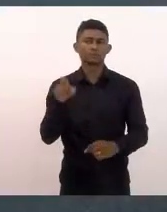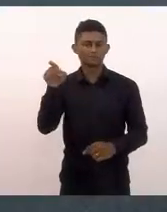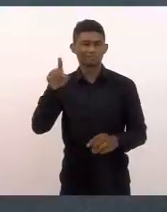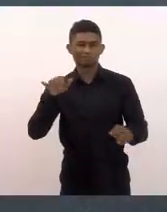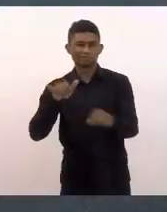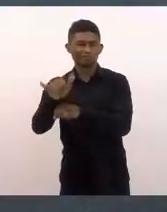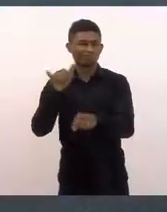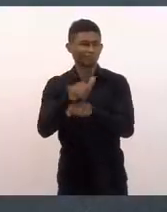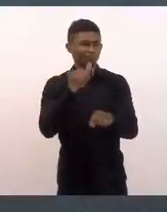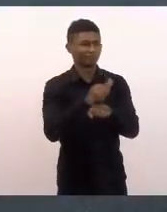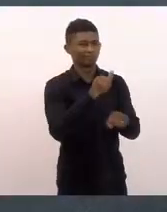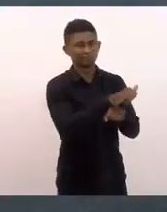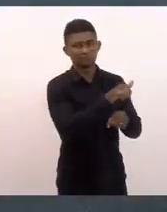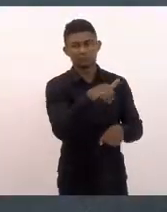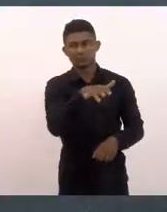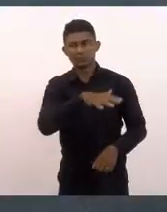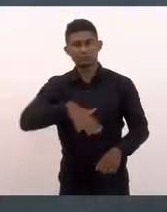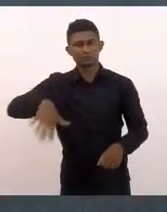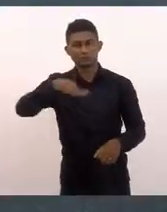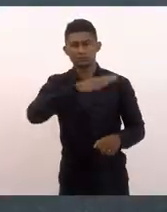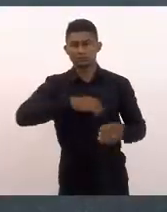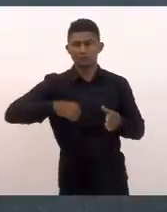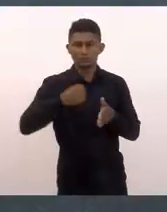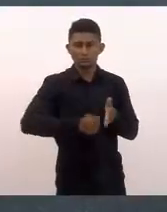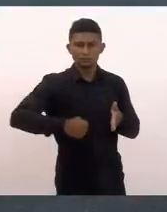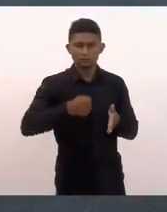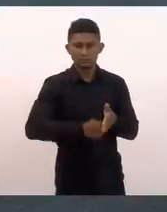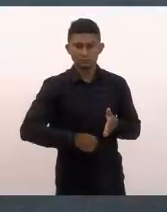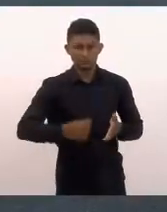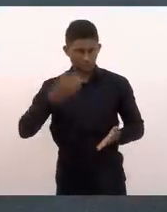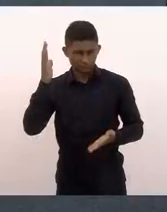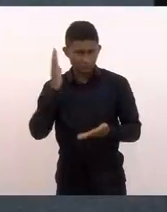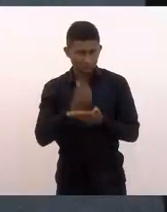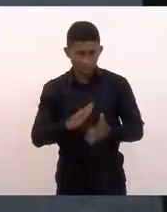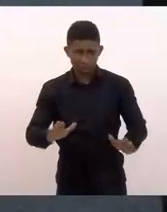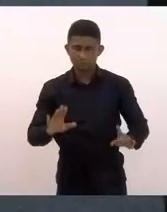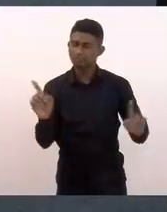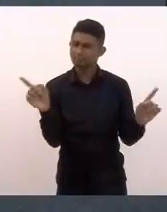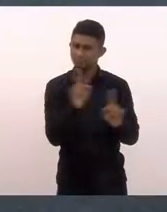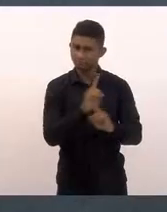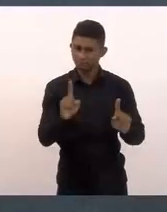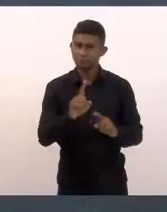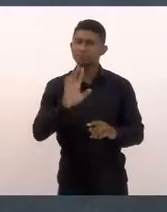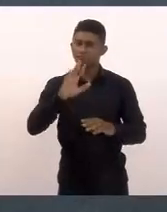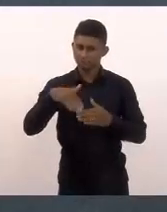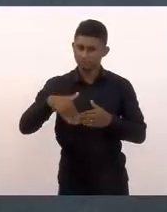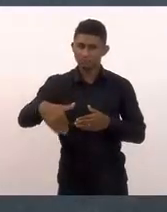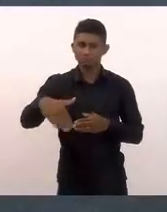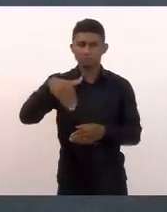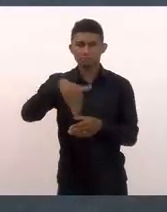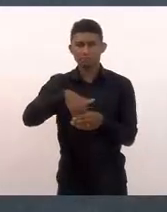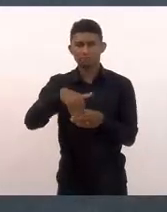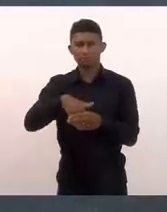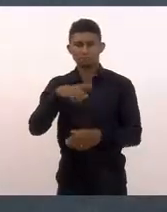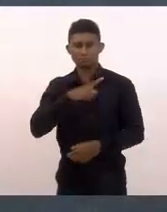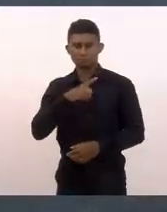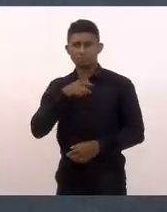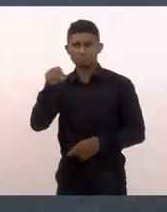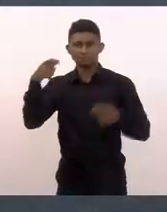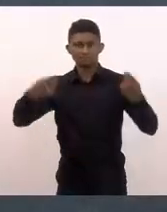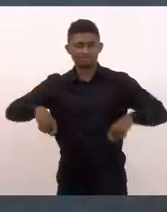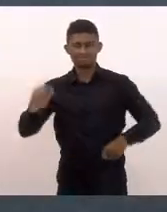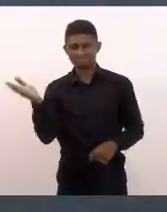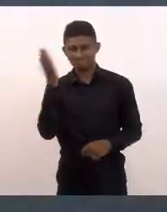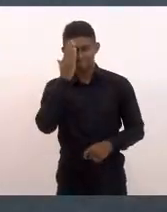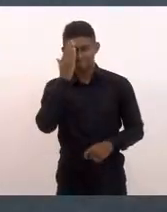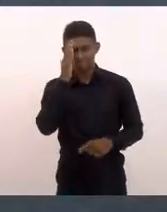dos policiais militares. Então, a luta não acabou, mas a hora do voto vai chegar. E ele tem que saber disso, de cada um de vocês, de